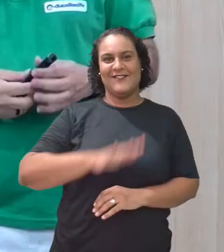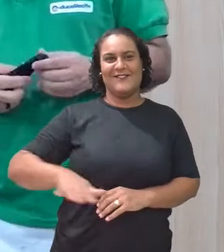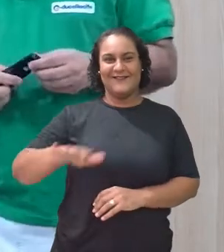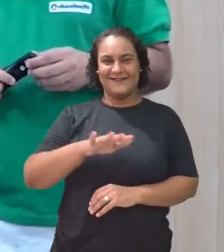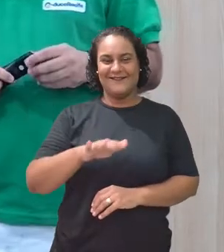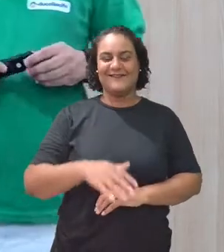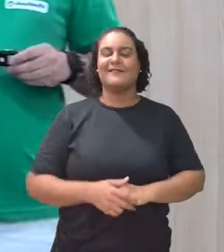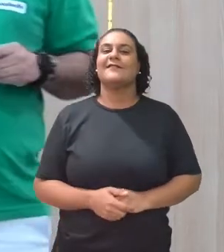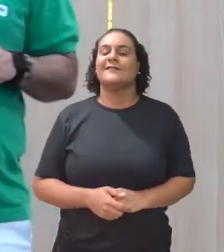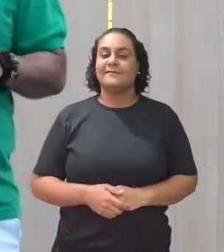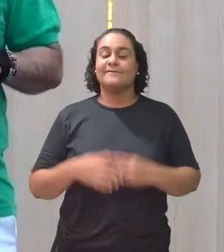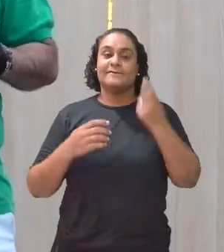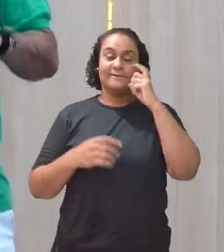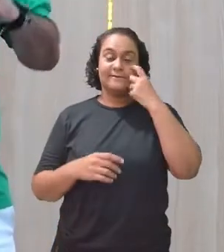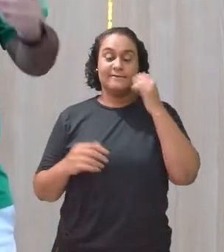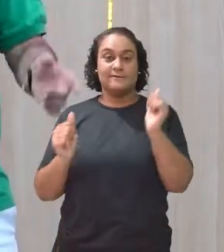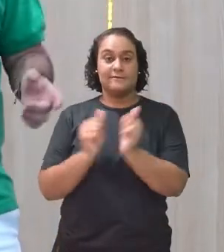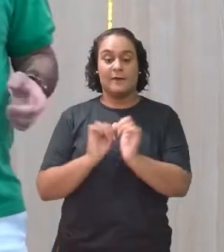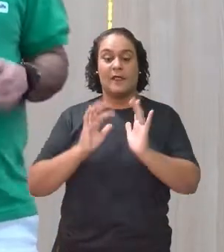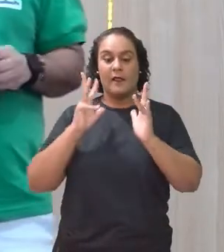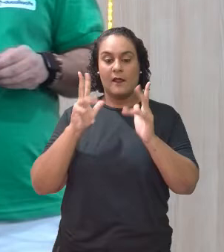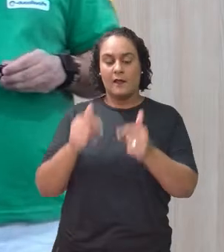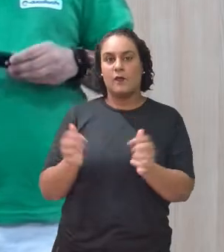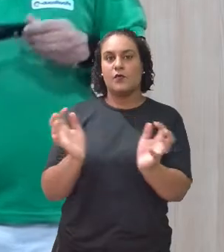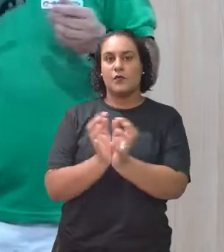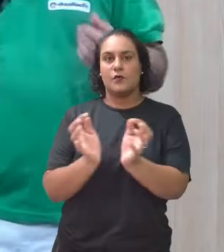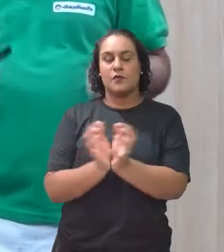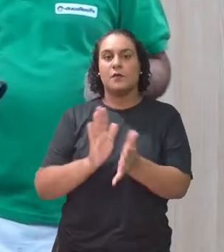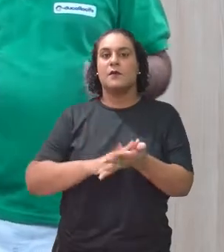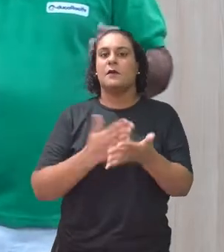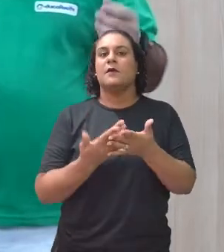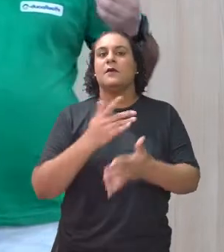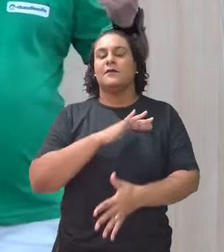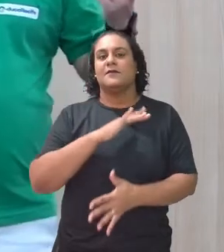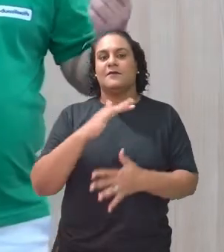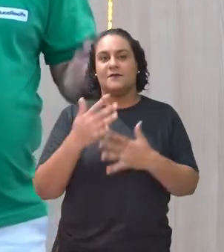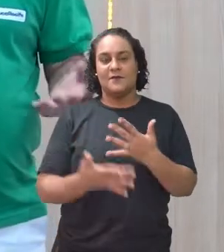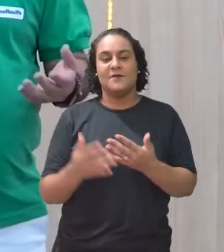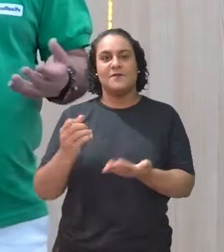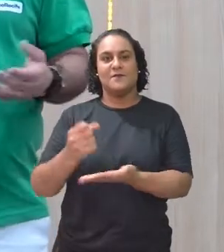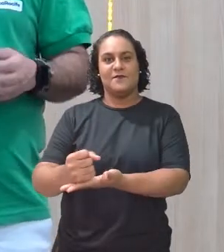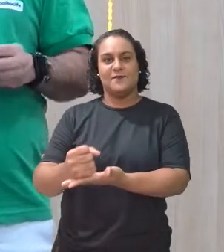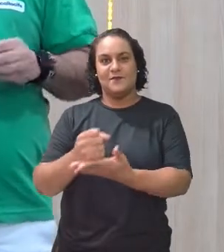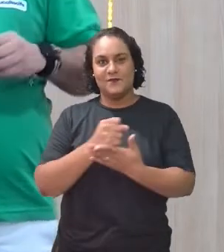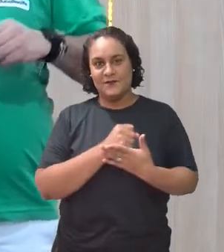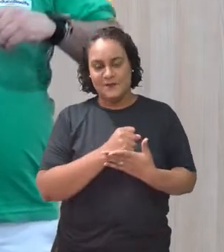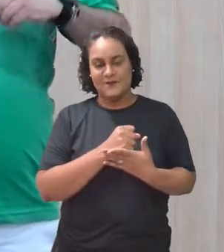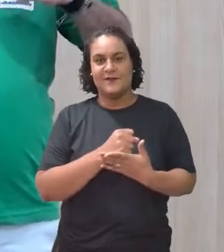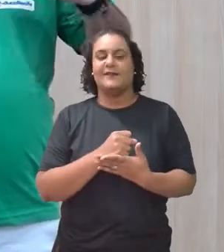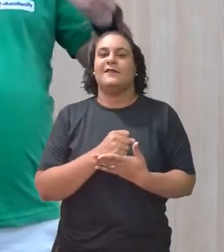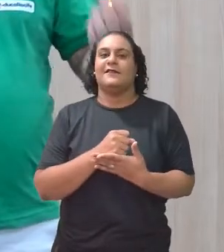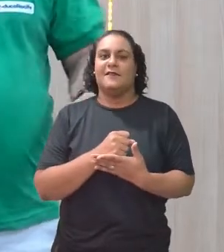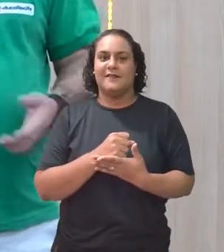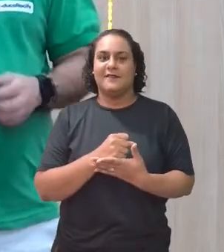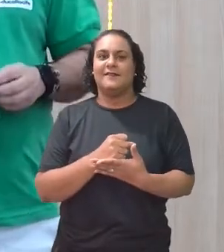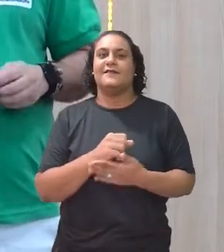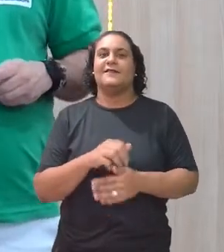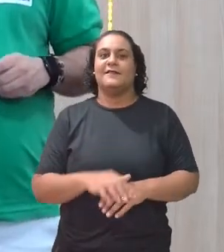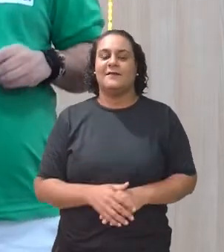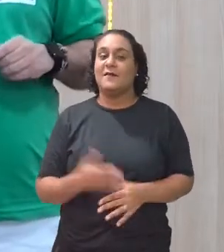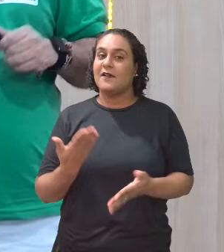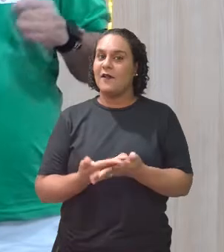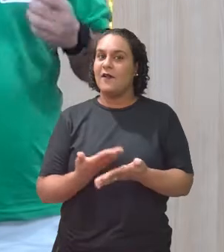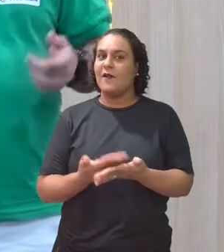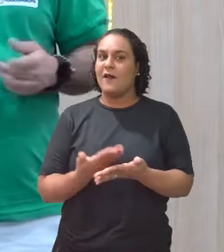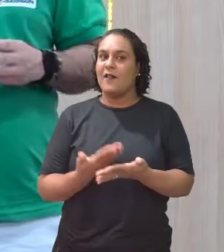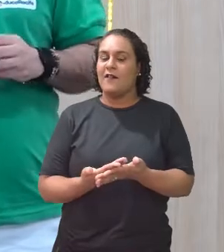aí. Elaine, junto com toda a equipe de intérprete de Libras, nos ajudam aqui para tornar as nossas